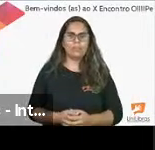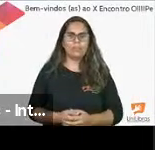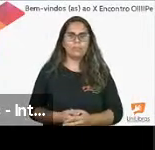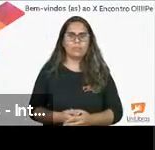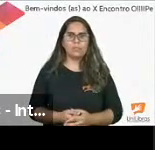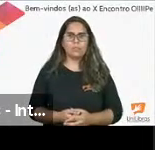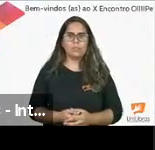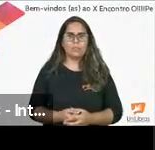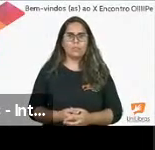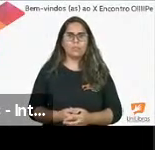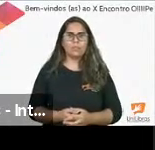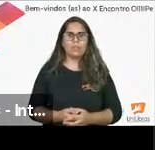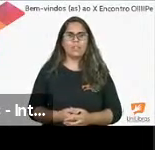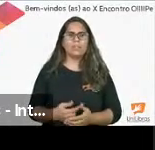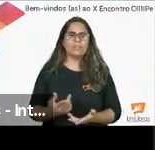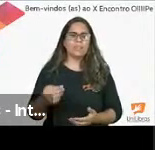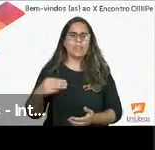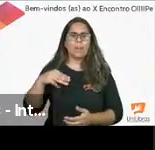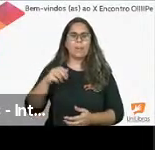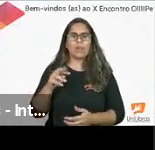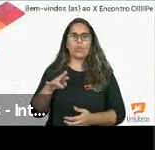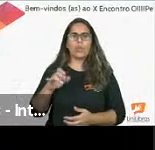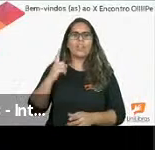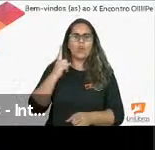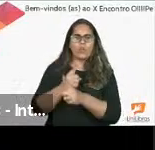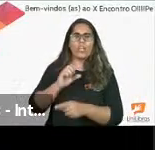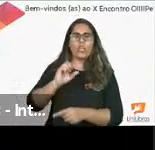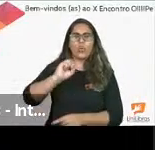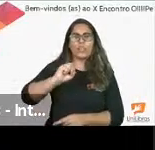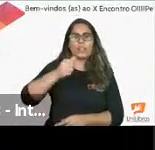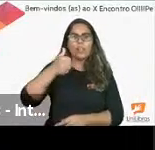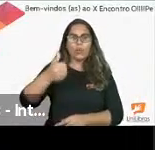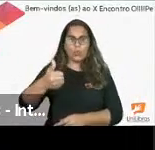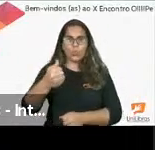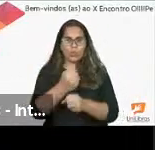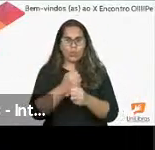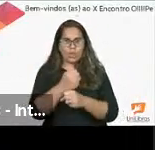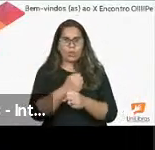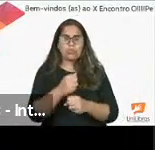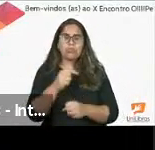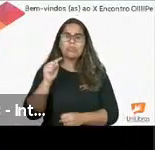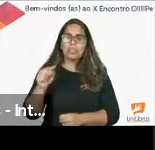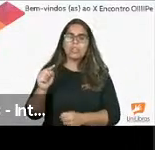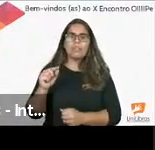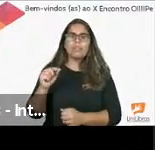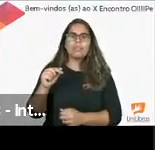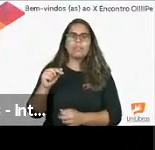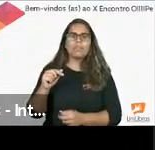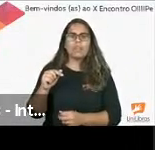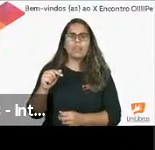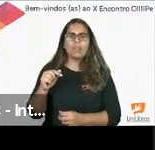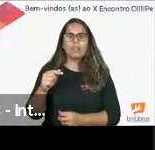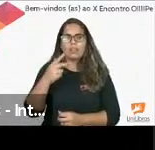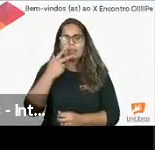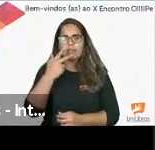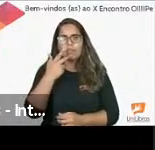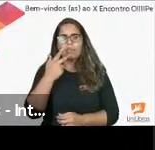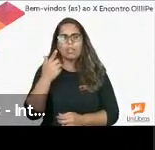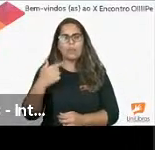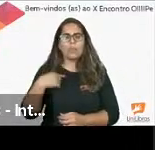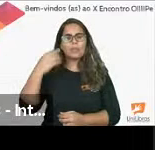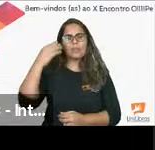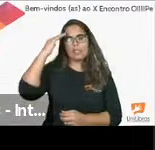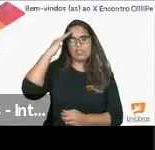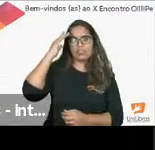Eu encontrei Maturana em 81, e aí Maturana mudou, não foi simplesmente meu entendimento